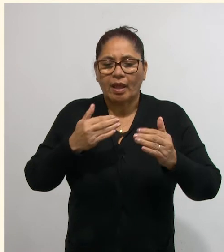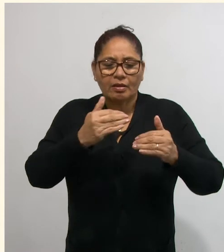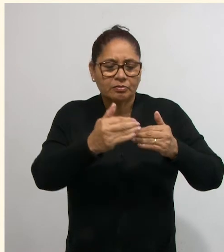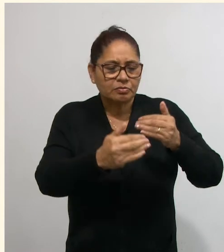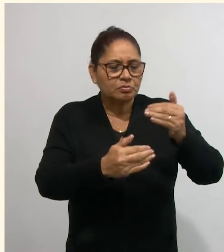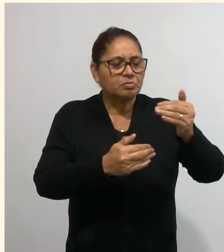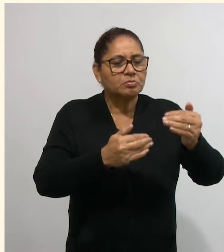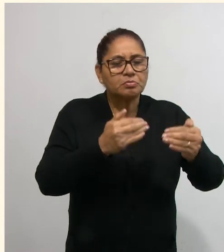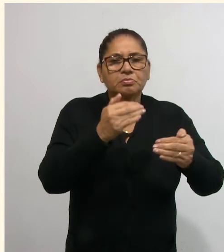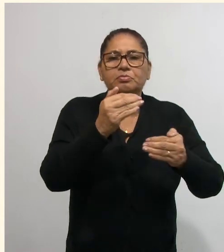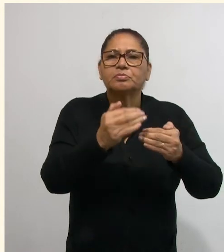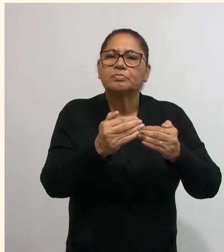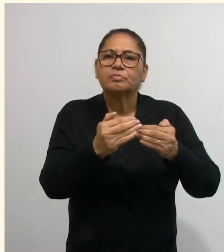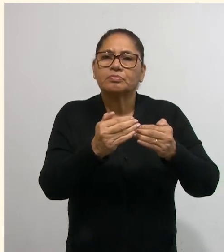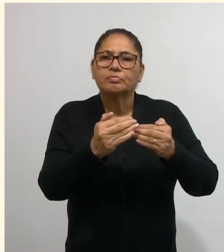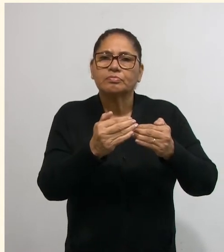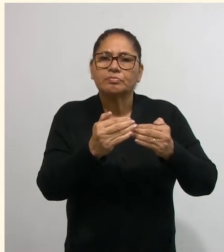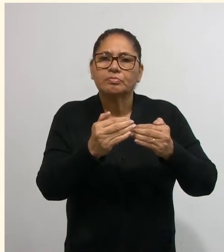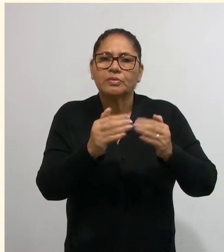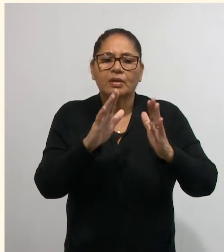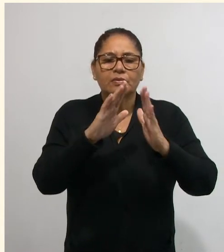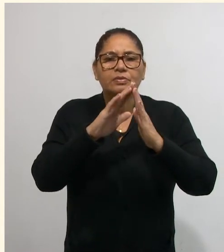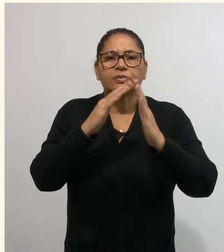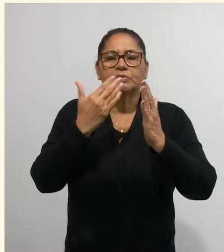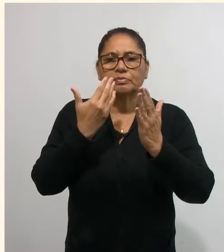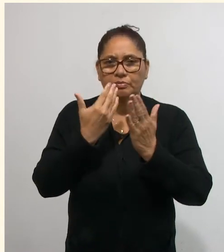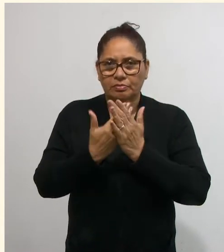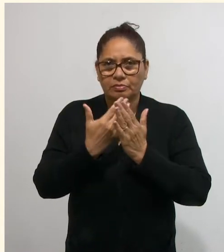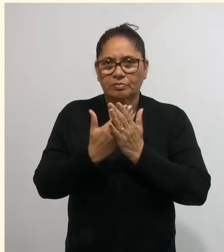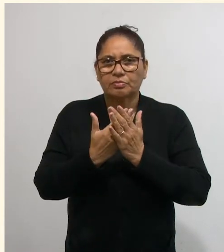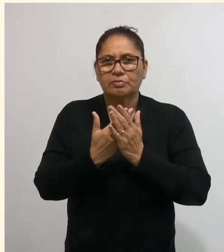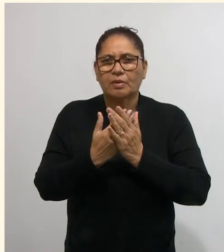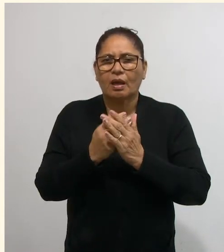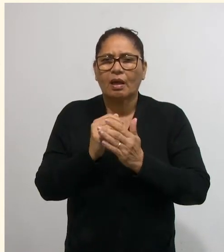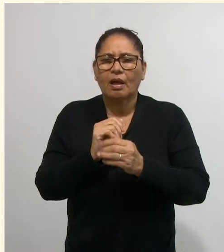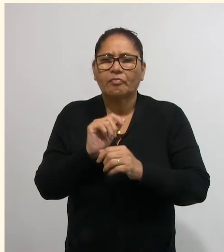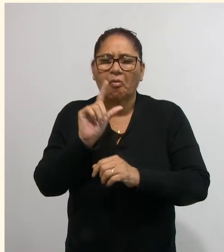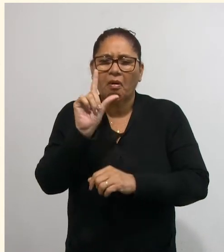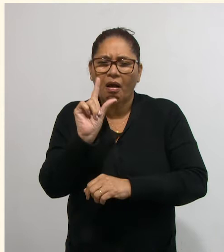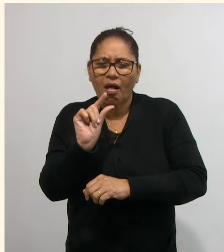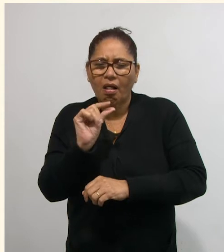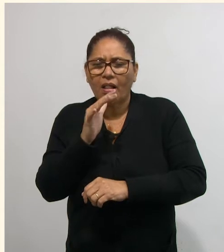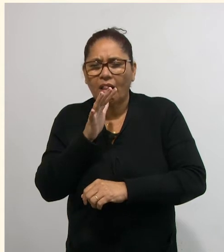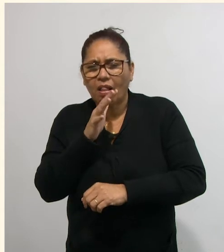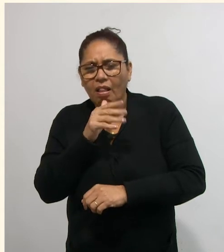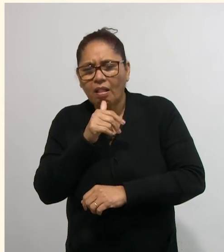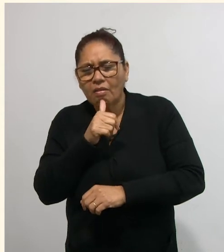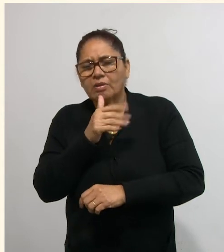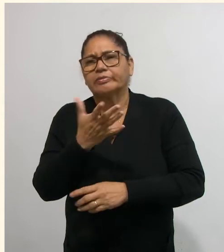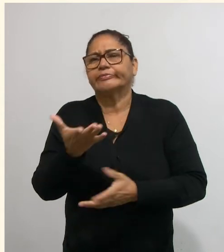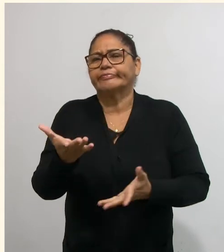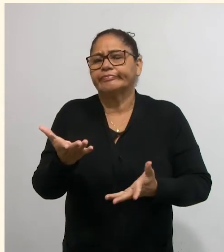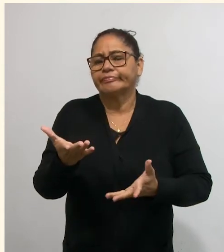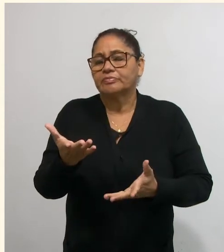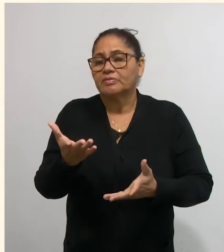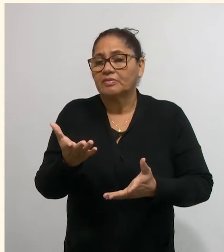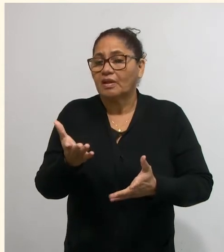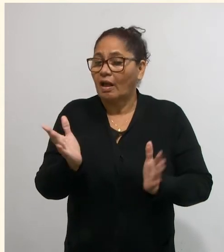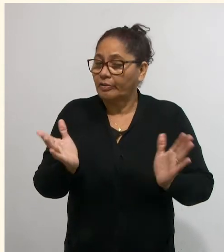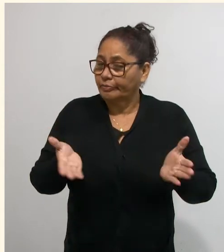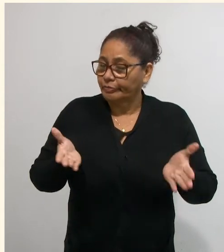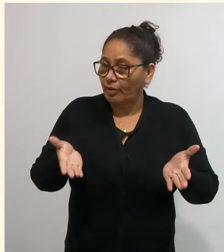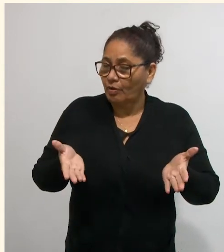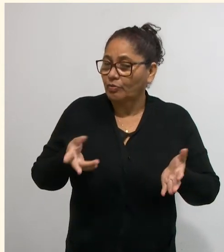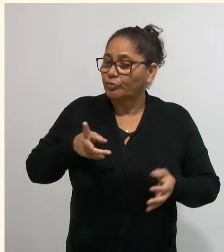processo da universalização da escola, né, foi lento e ainda né, gente? Se a gente for ver os